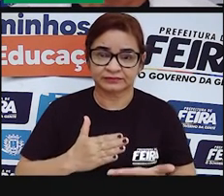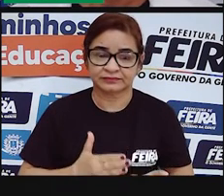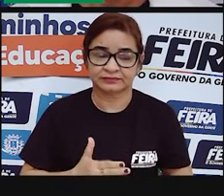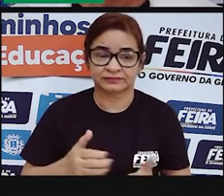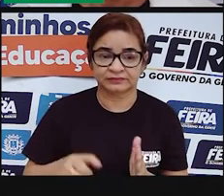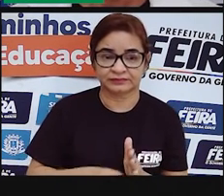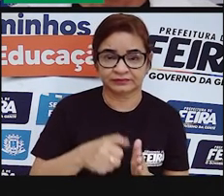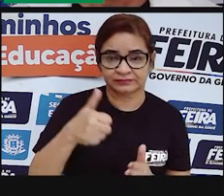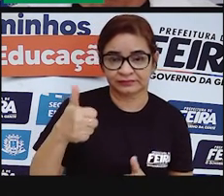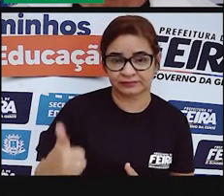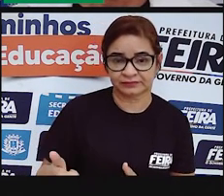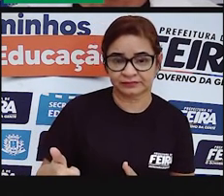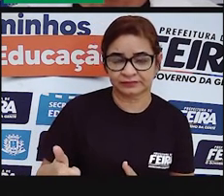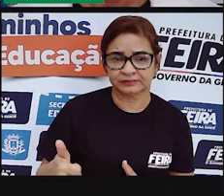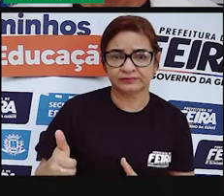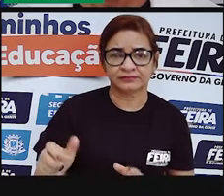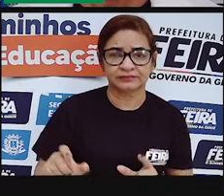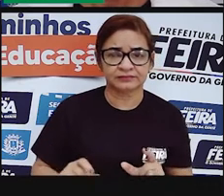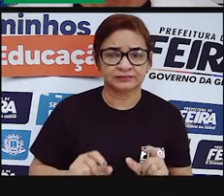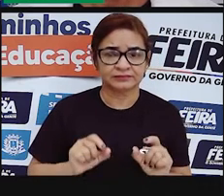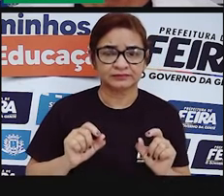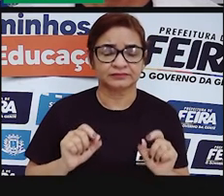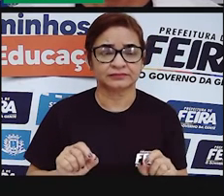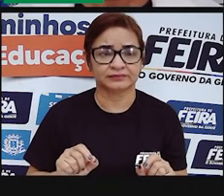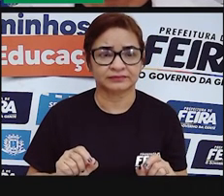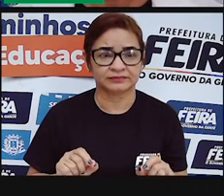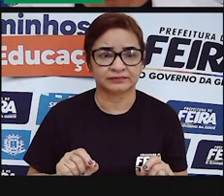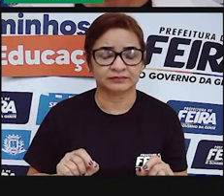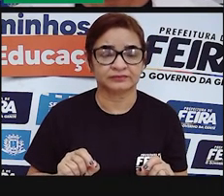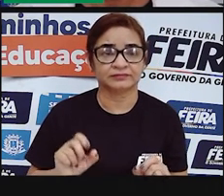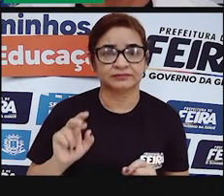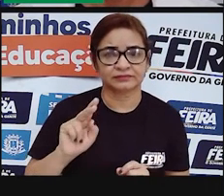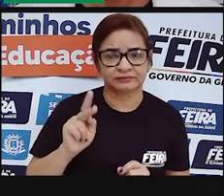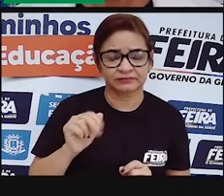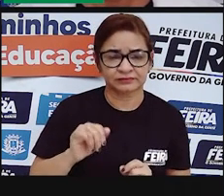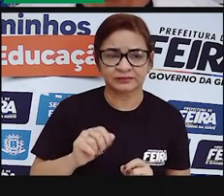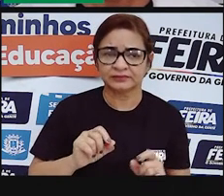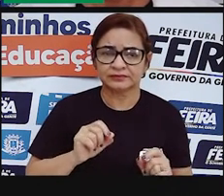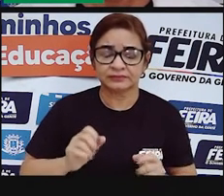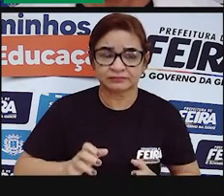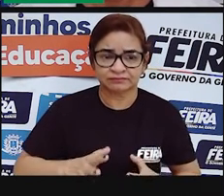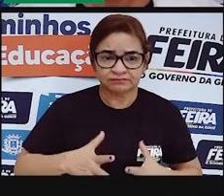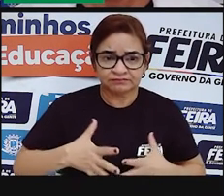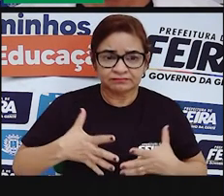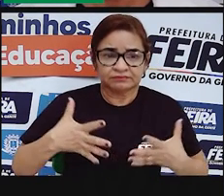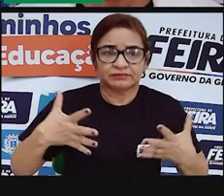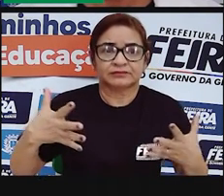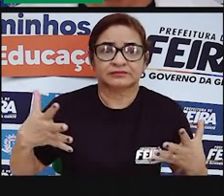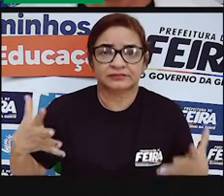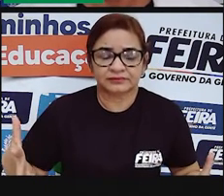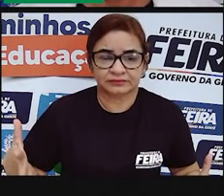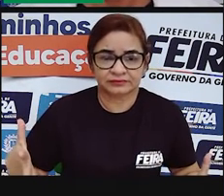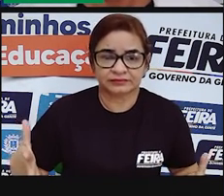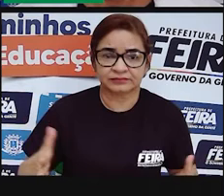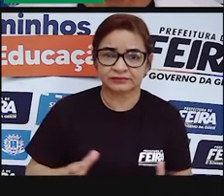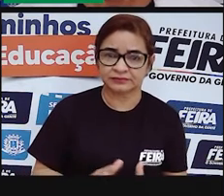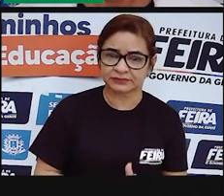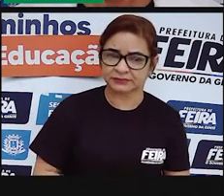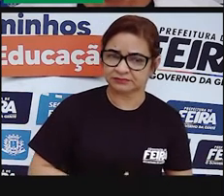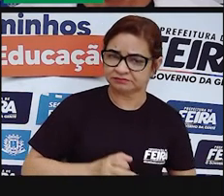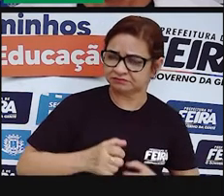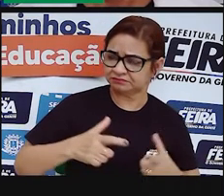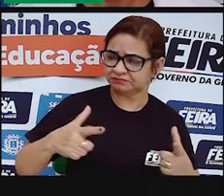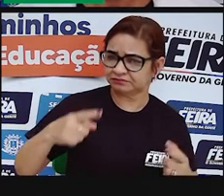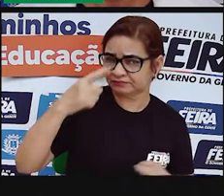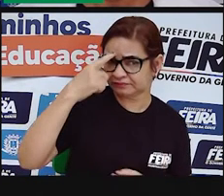agora. Começamos pela hipérbole. Olha, hiper. Hiper, então, é a ideia de coisa grande, de